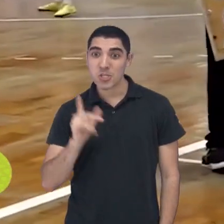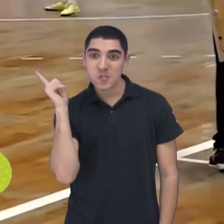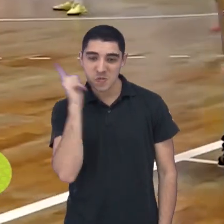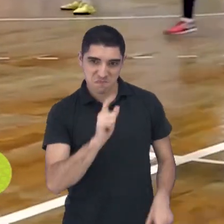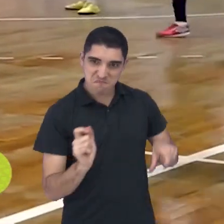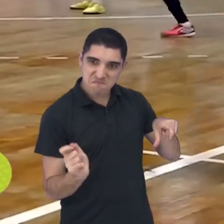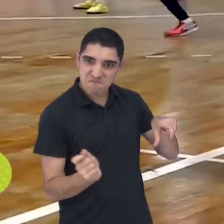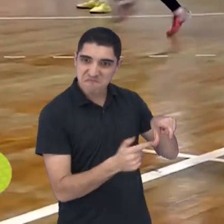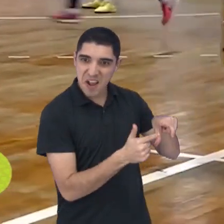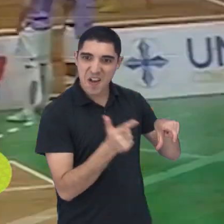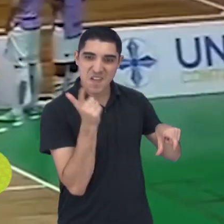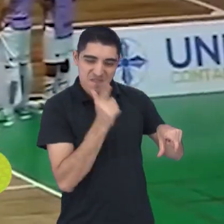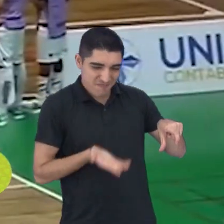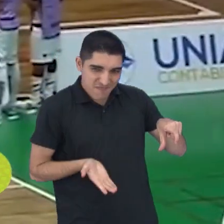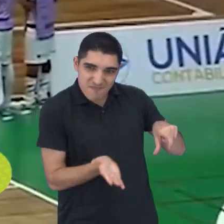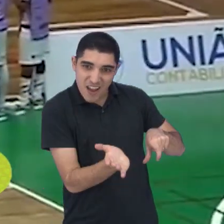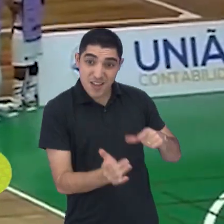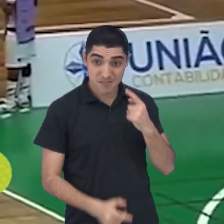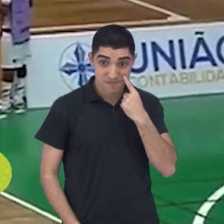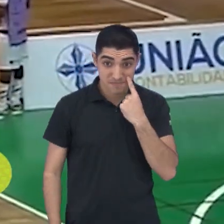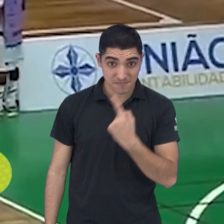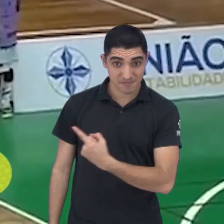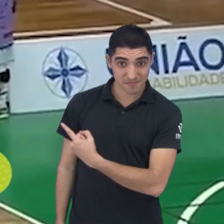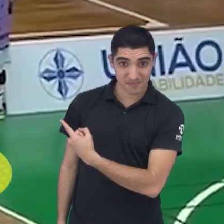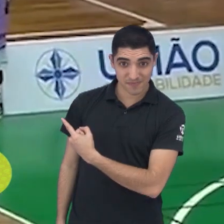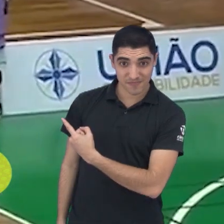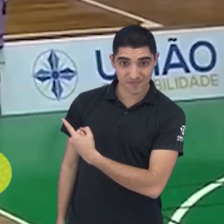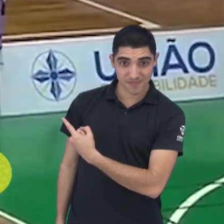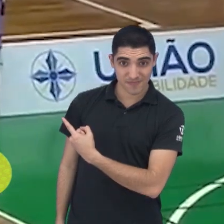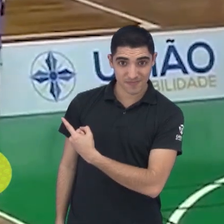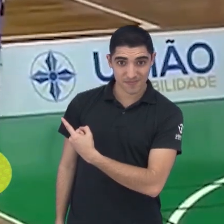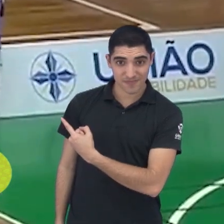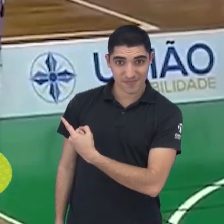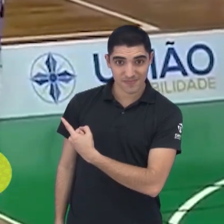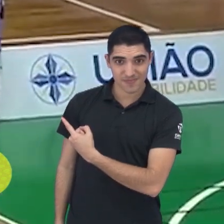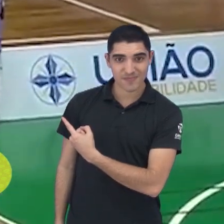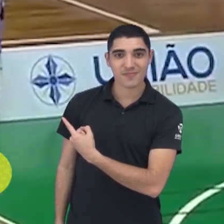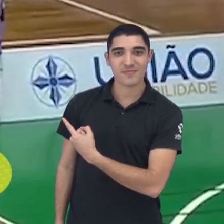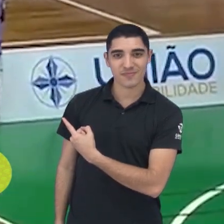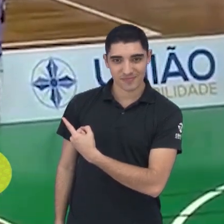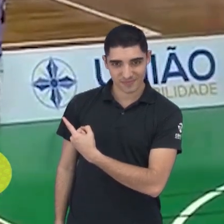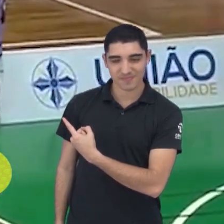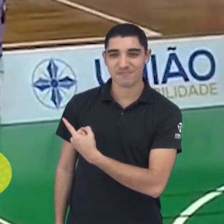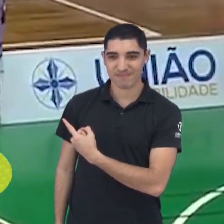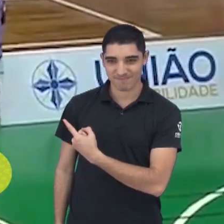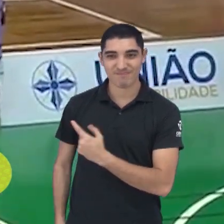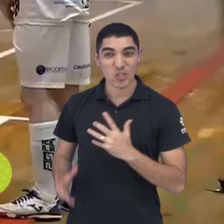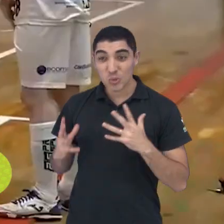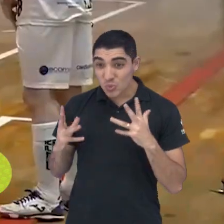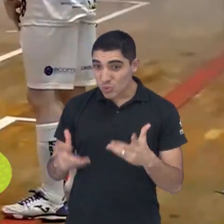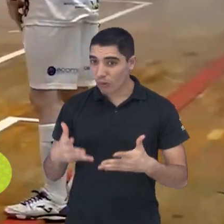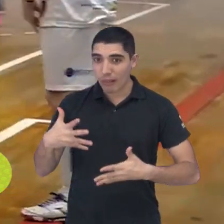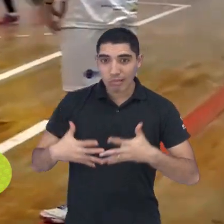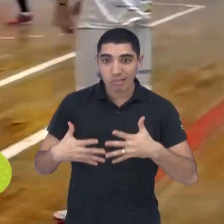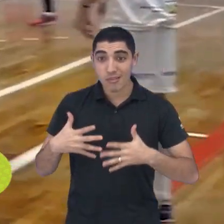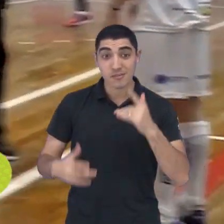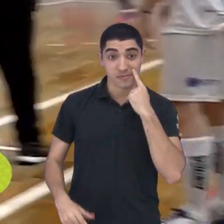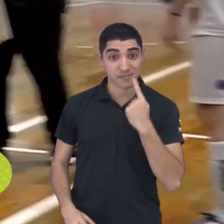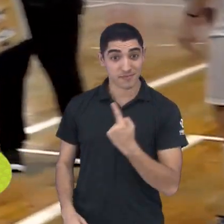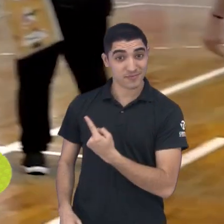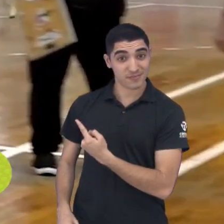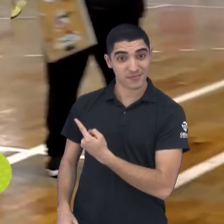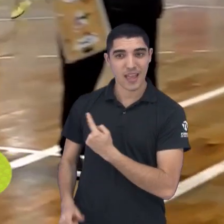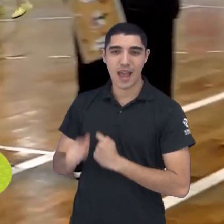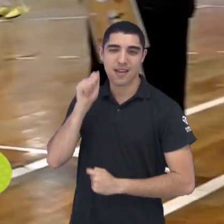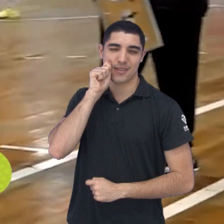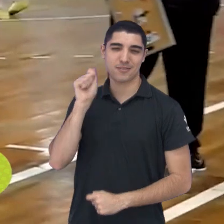de empurrar para o gol vazio. Olha o detalhe no chute de Rony. A bola desviou na marcação e matou todo mundo. Menos o Pedro, que